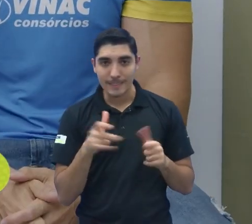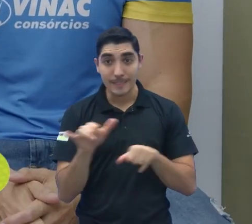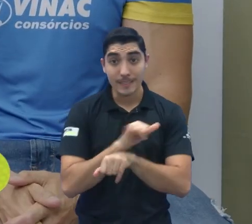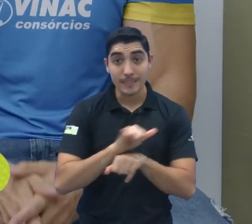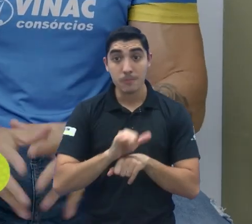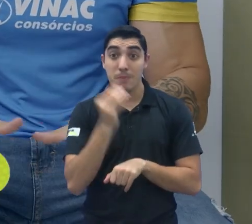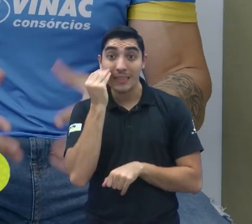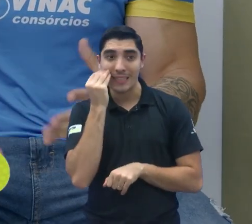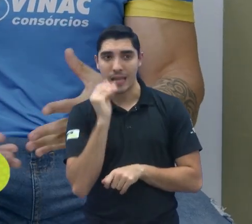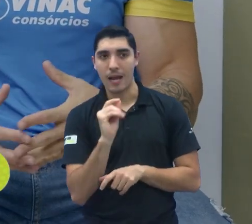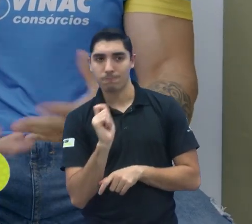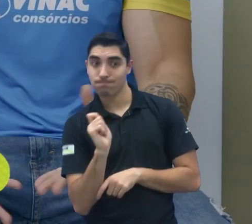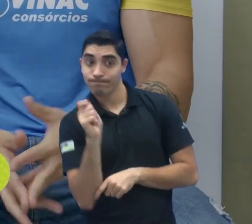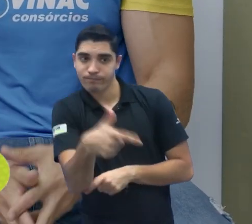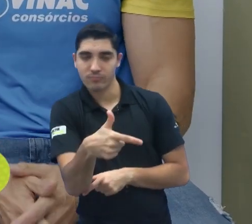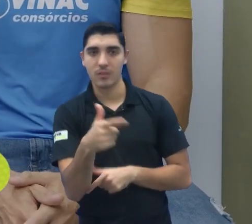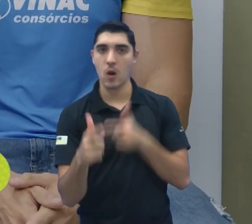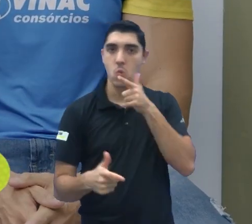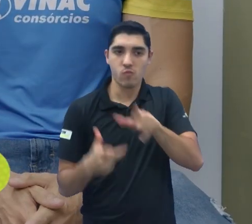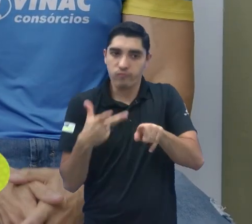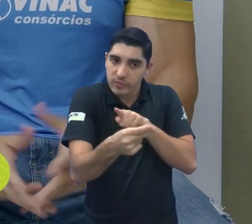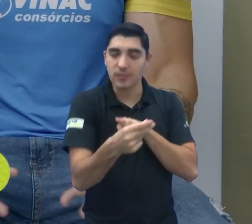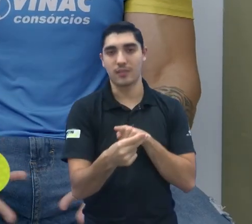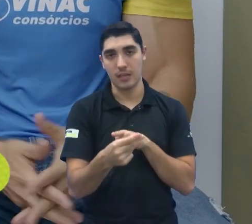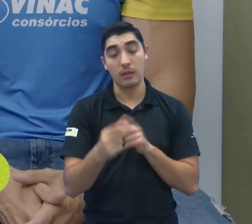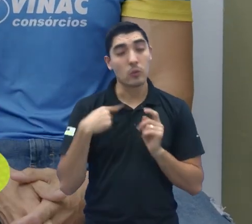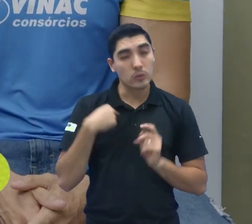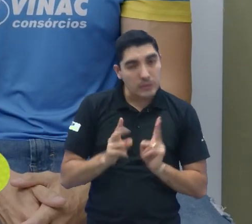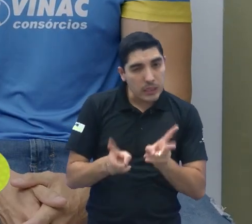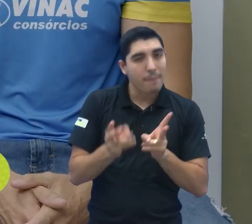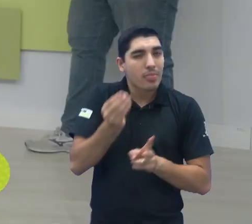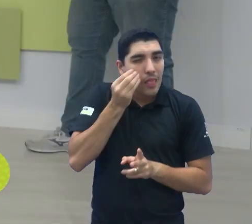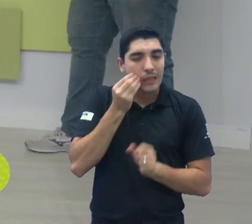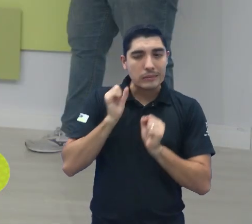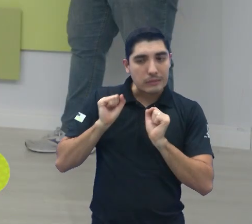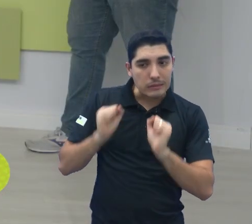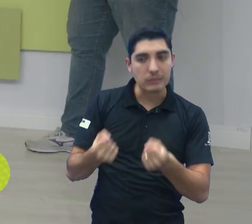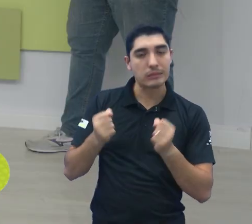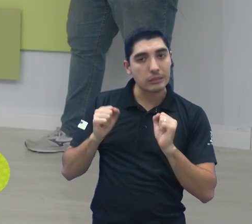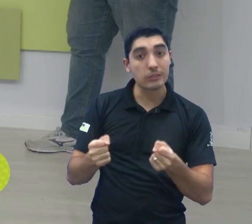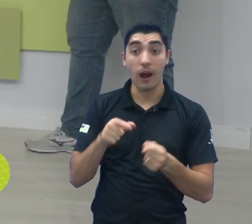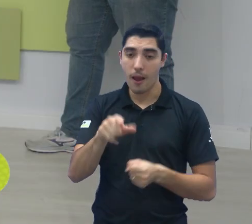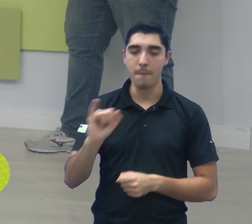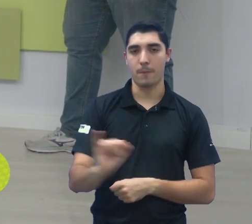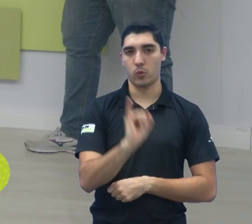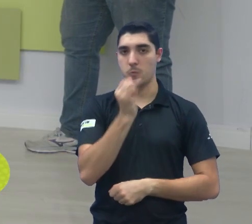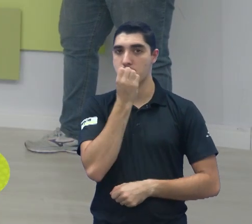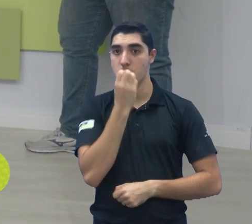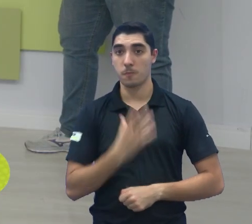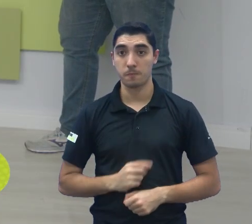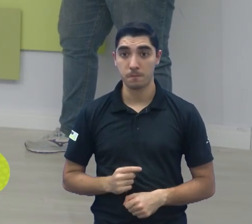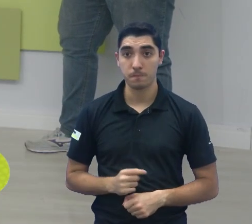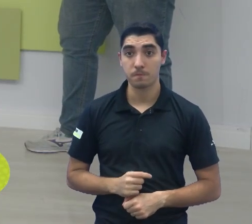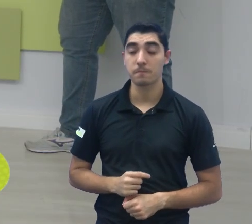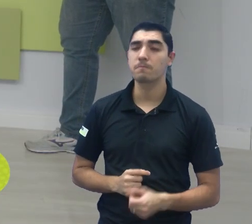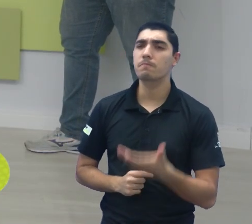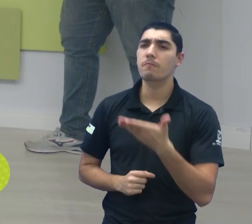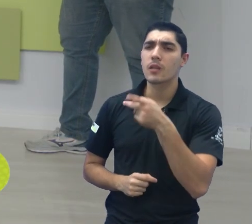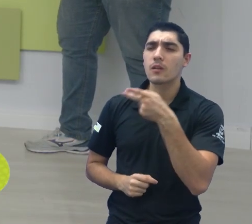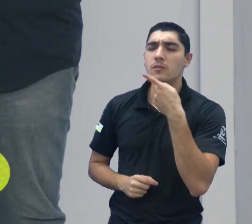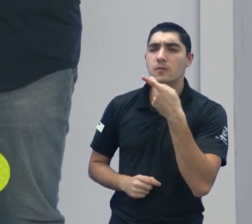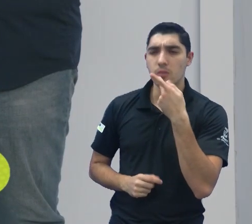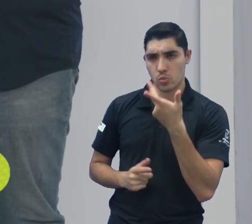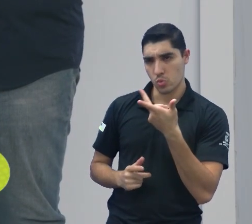disso, né? Então, a gente tenta trazer sempre e utiliza essa ferramenta, que é extremamente importante. Em cima disso que você está falando,